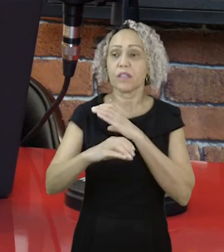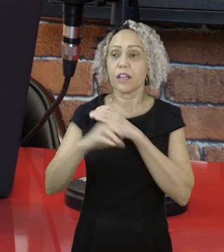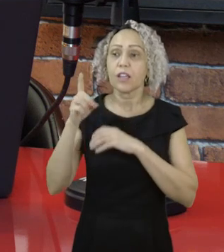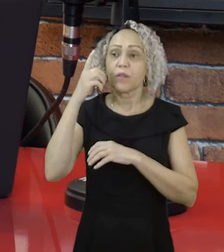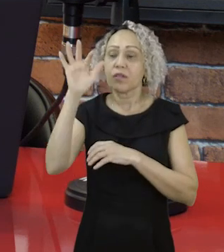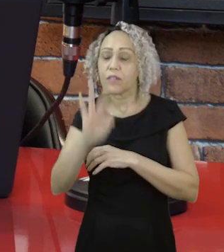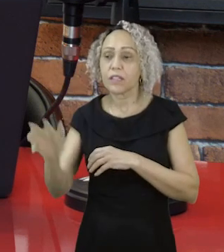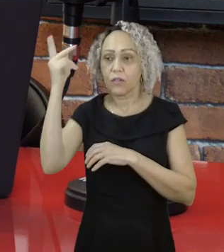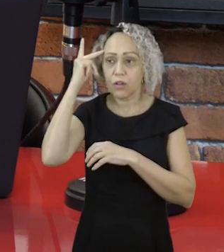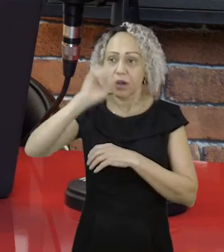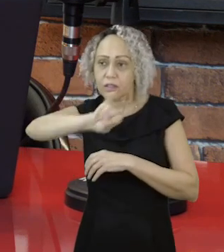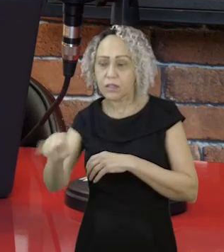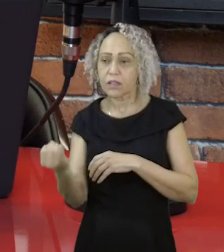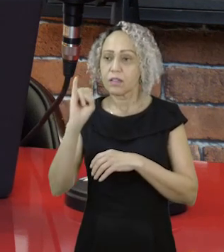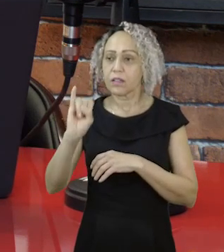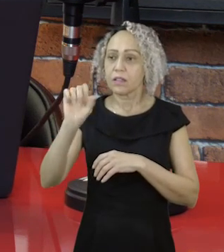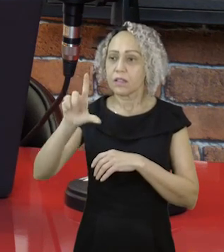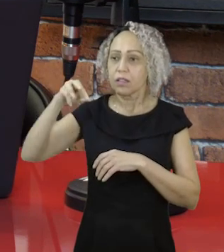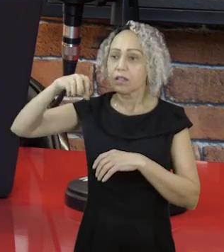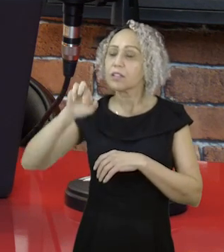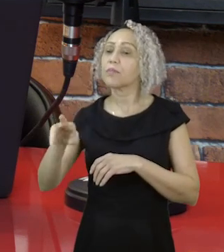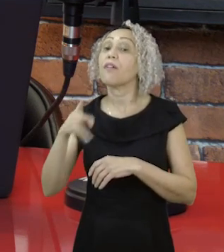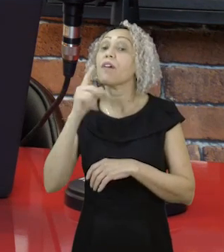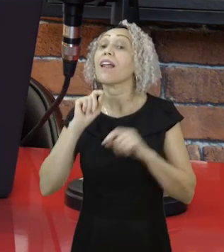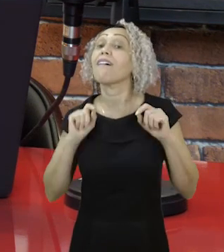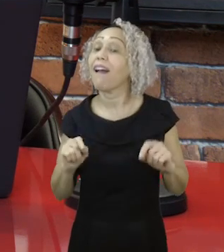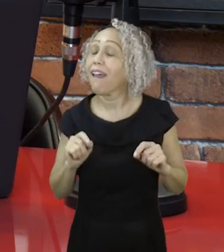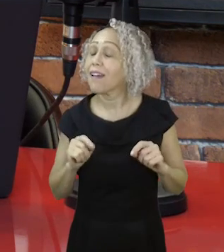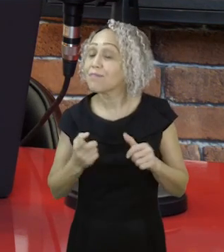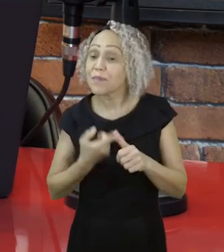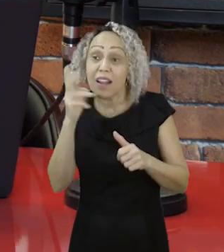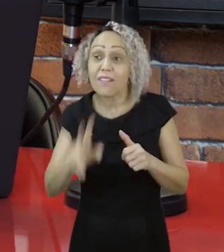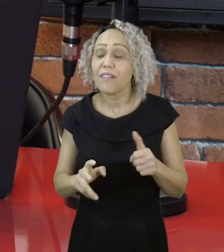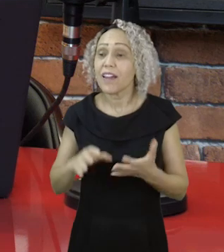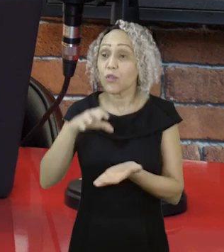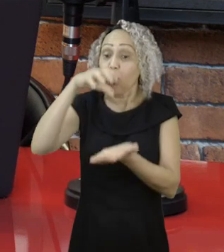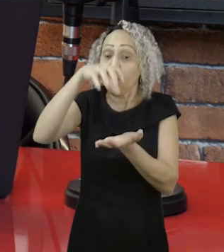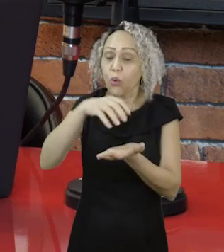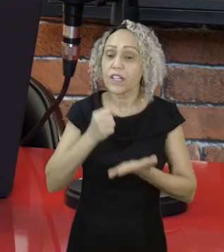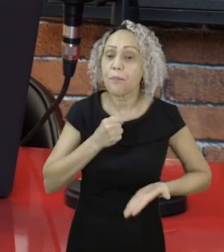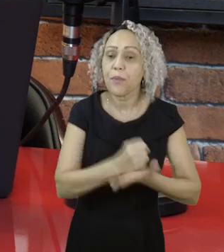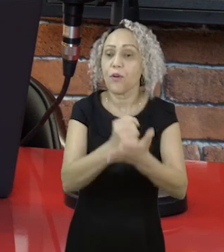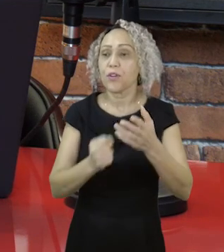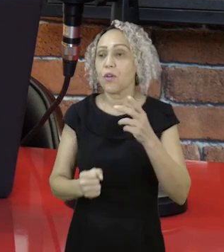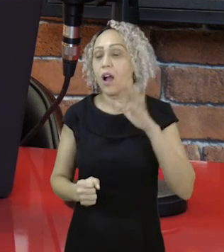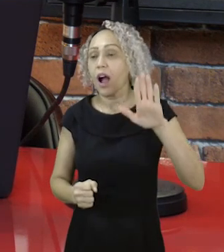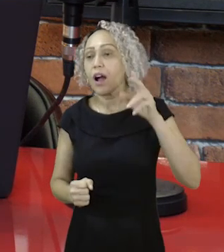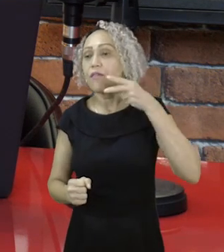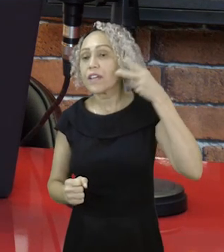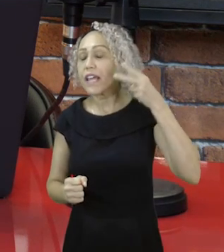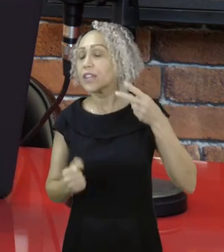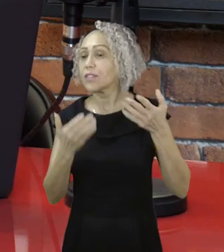de comunicação, o deputado federal por São Paulo, Gilmar Tato, falar em primeira mão do Núcleo de Apoio a Vereadores